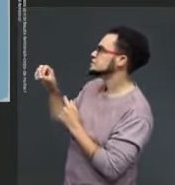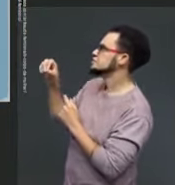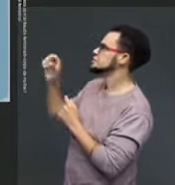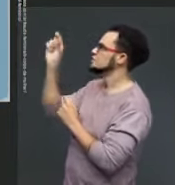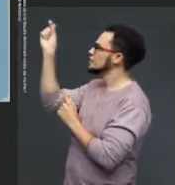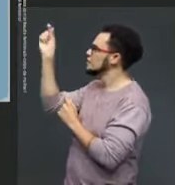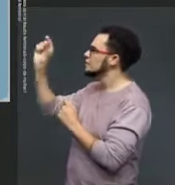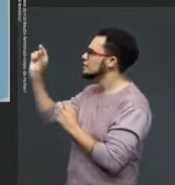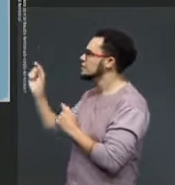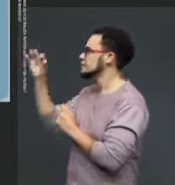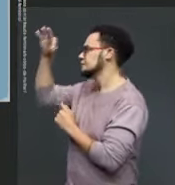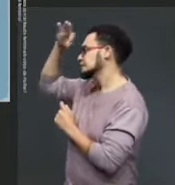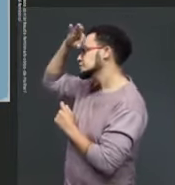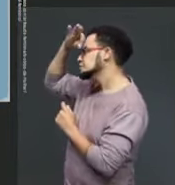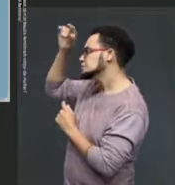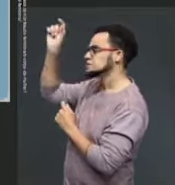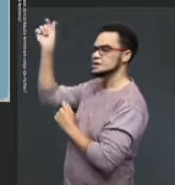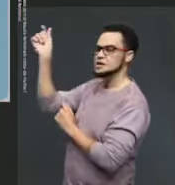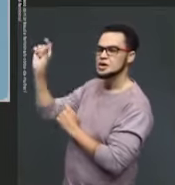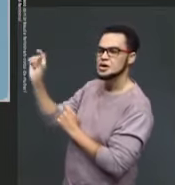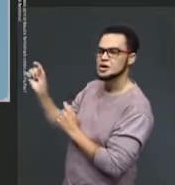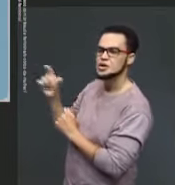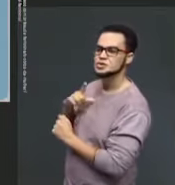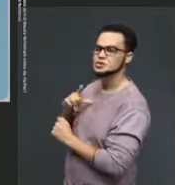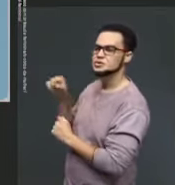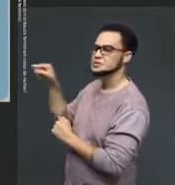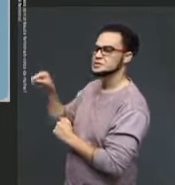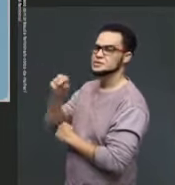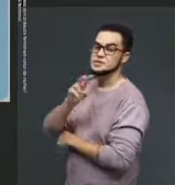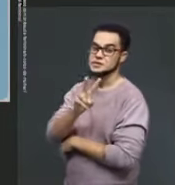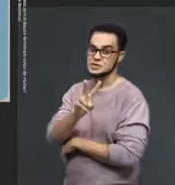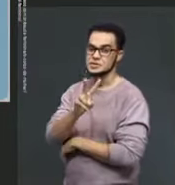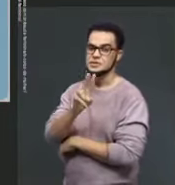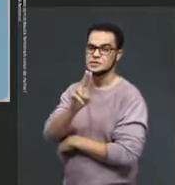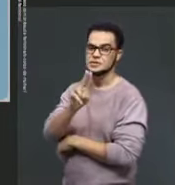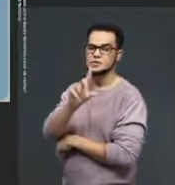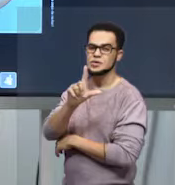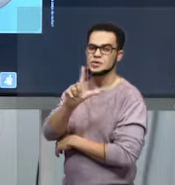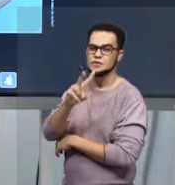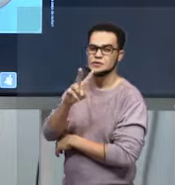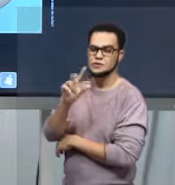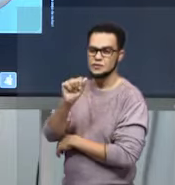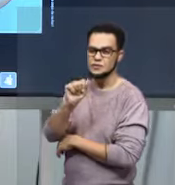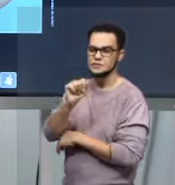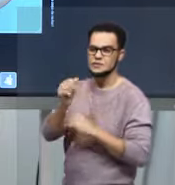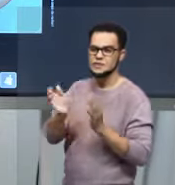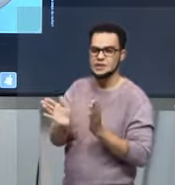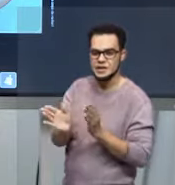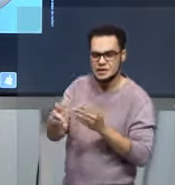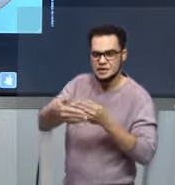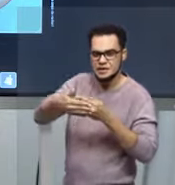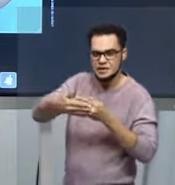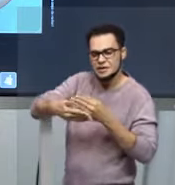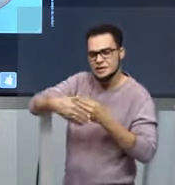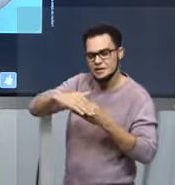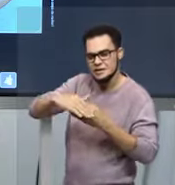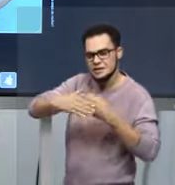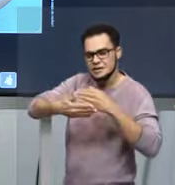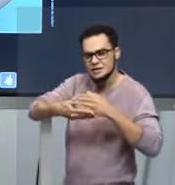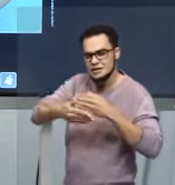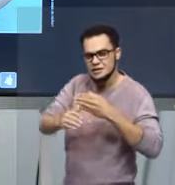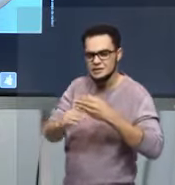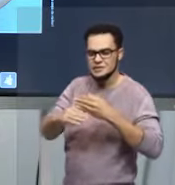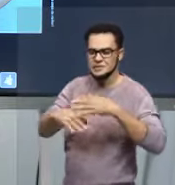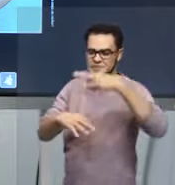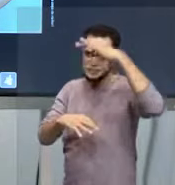nós temos a vulva, que é externa, com dobras da pele, que são os grandes lábios, os pequenos lábios, mas